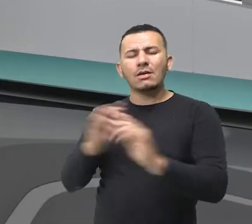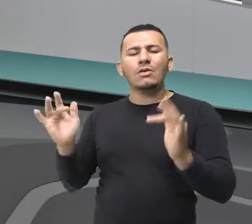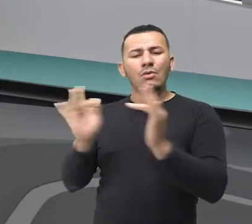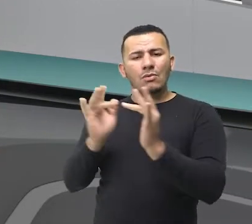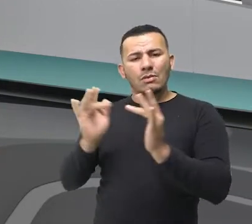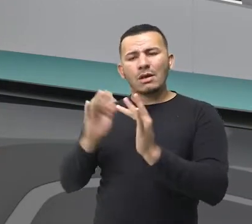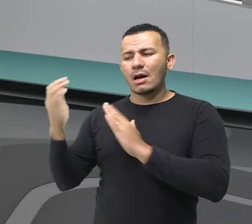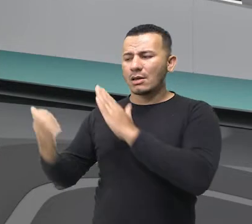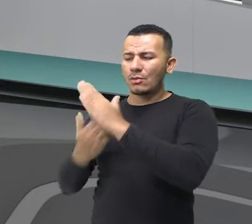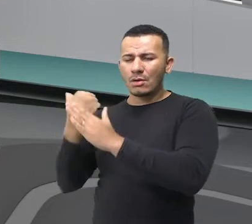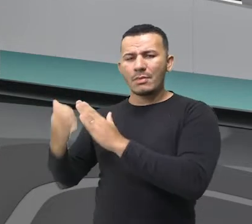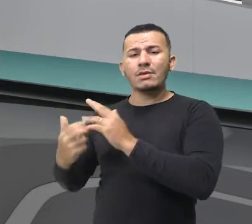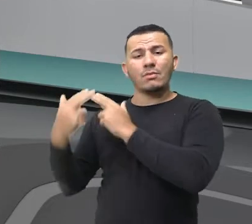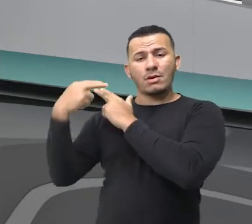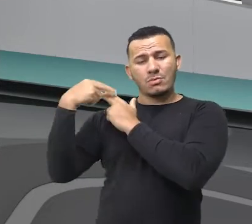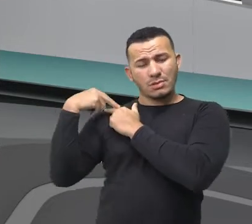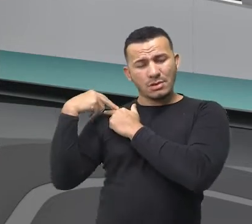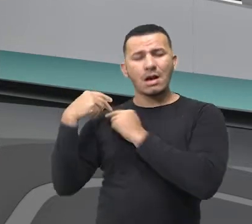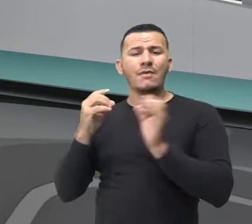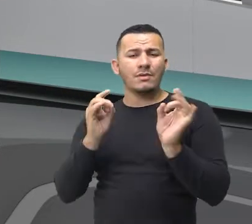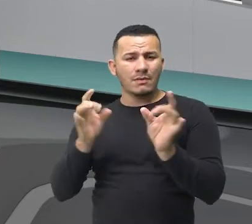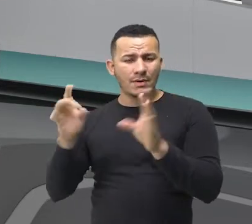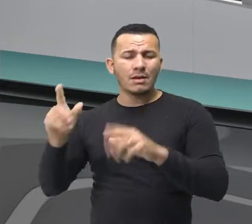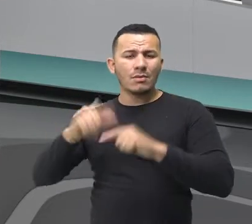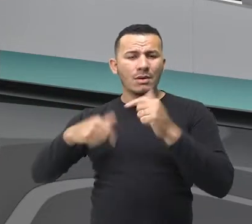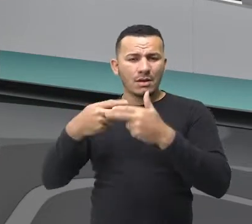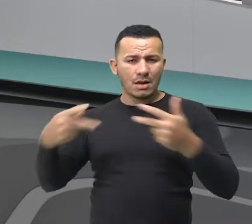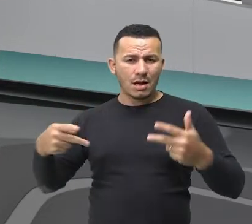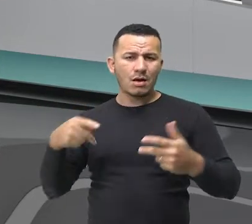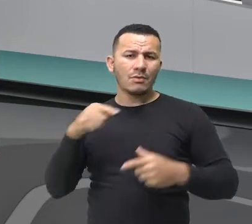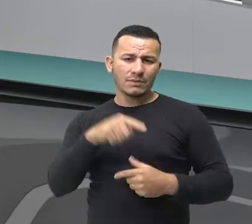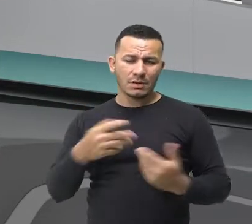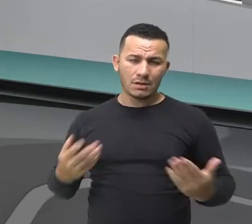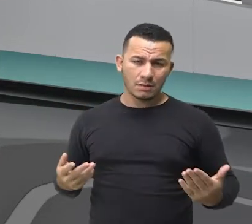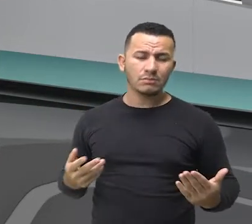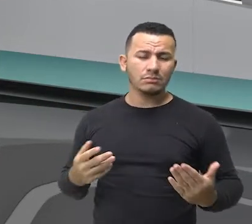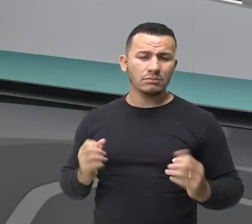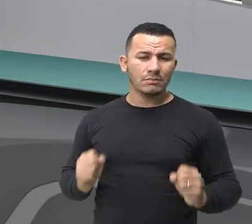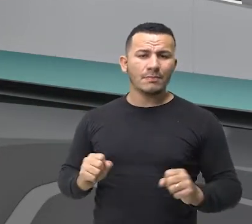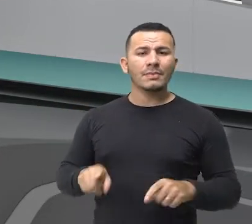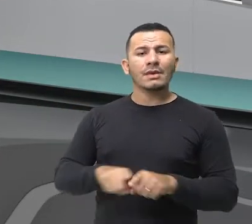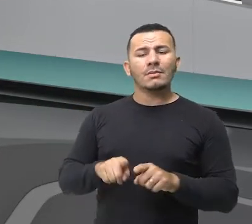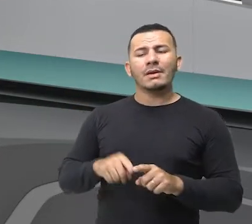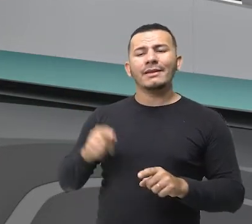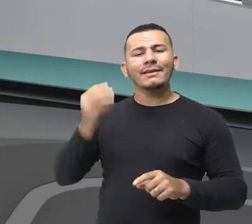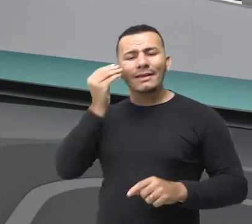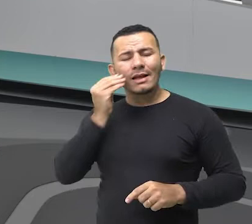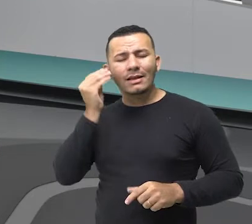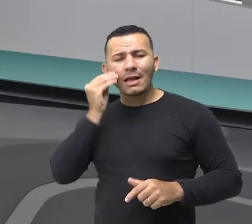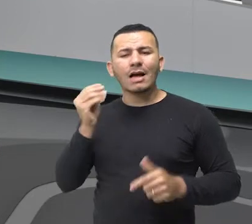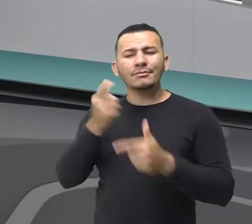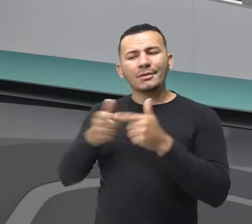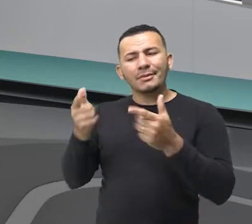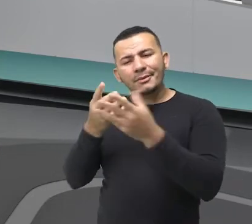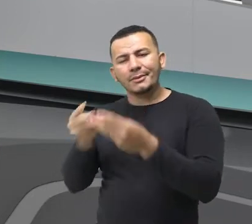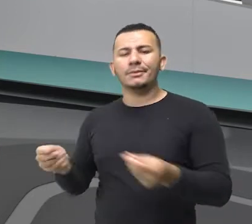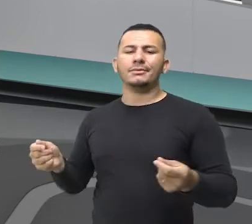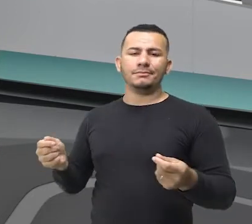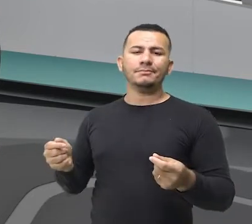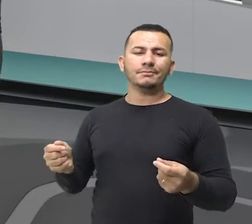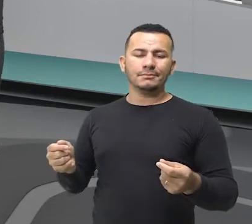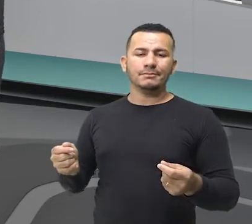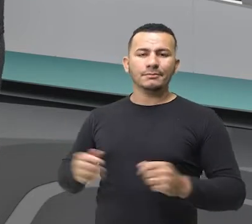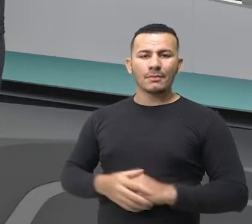com o comerciante com o comércio certo e procurar uma solução para o seu problema